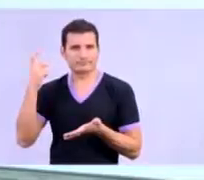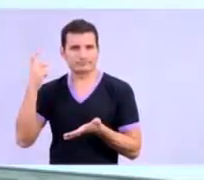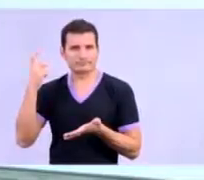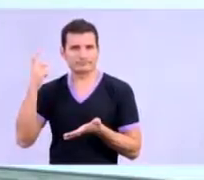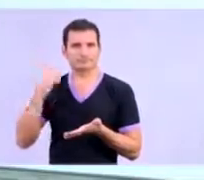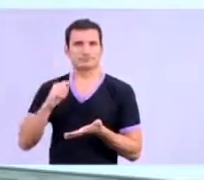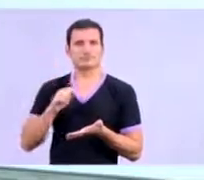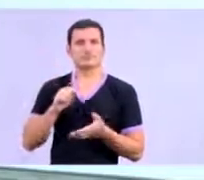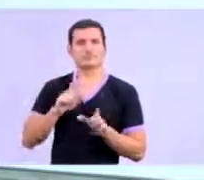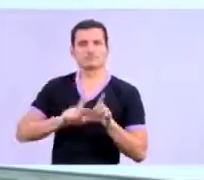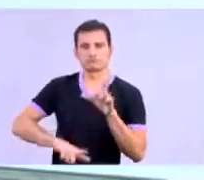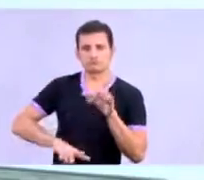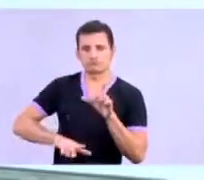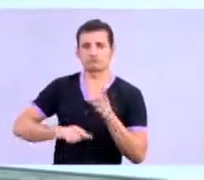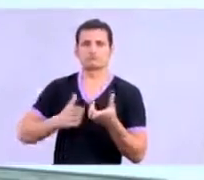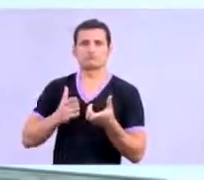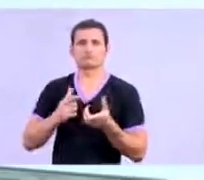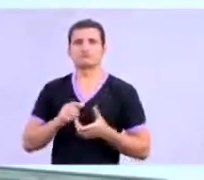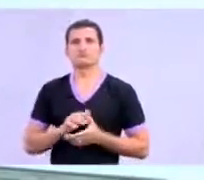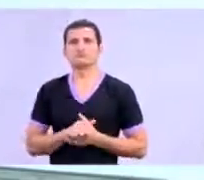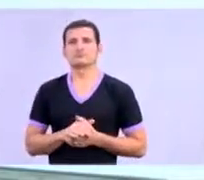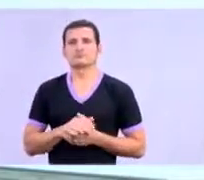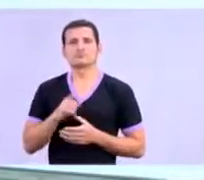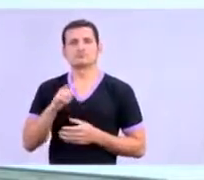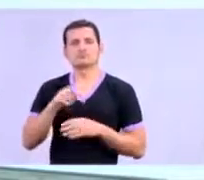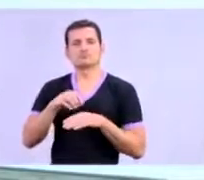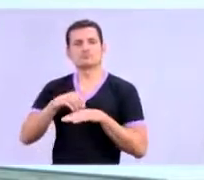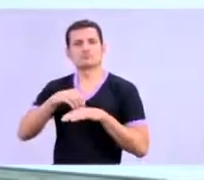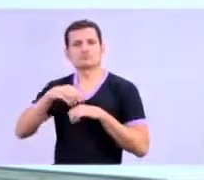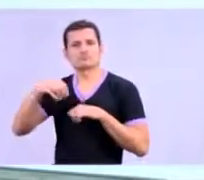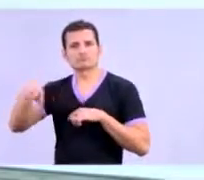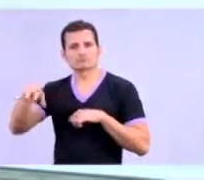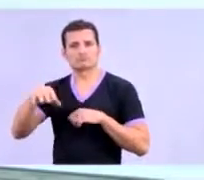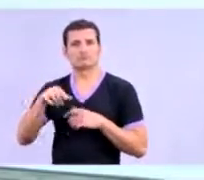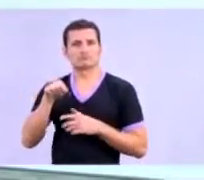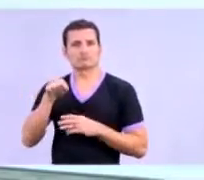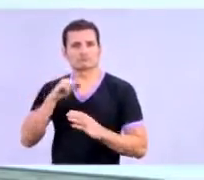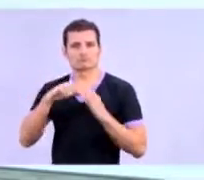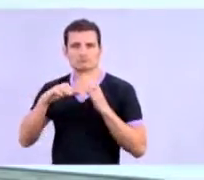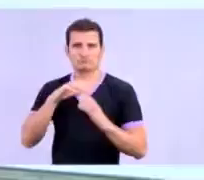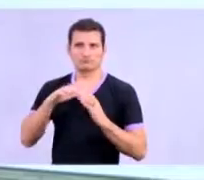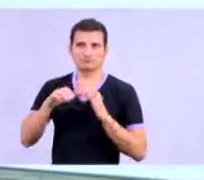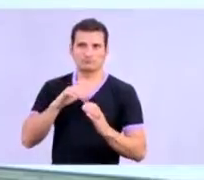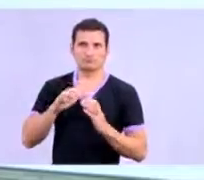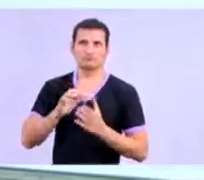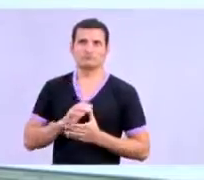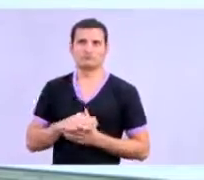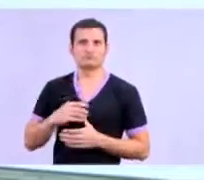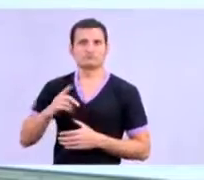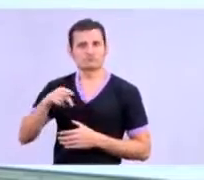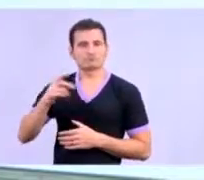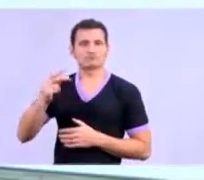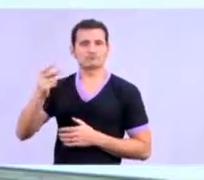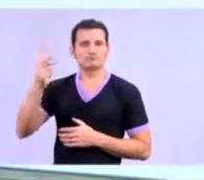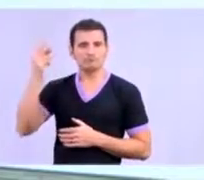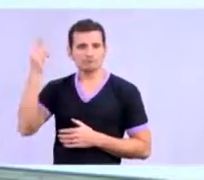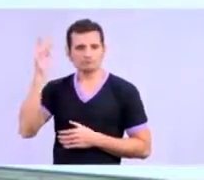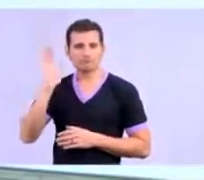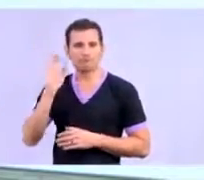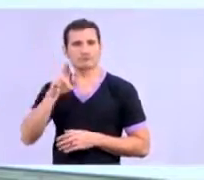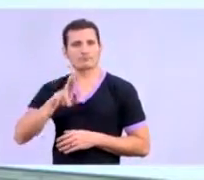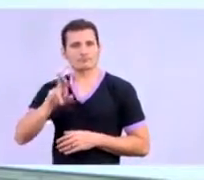uma letra, um caractere, enfim. E aí você transmitia essa comunicação, já é bem antiga, muito utilizada na